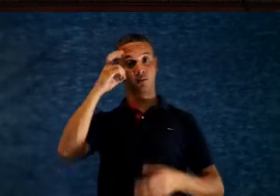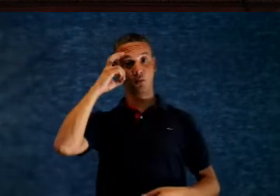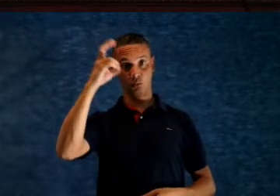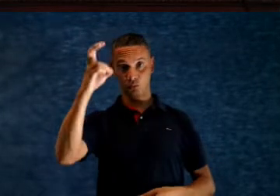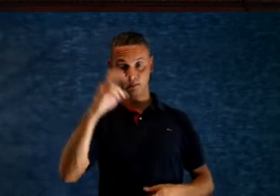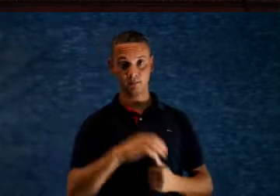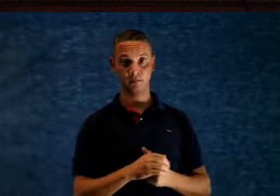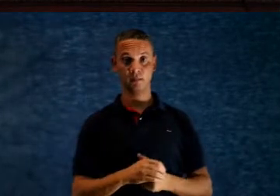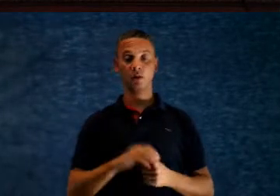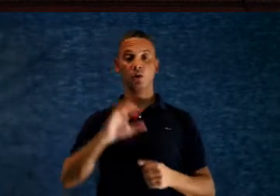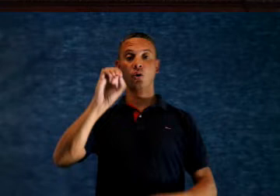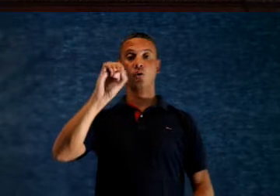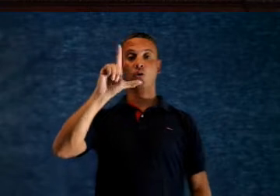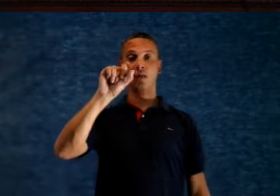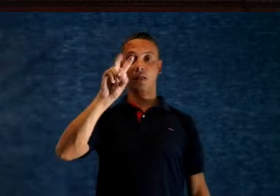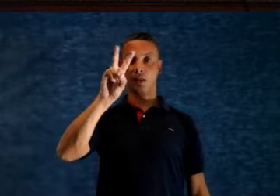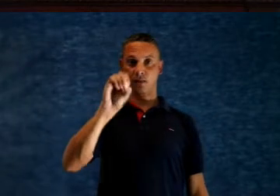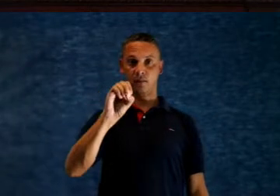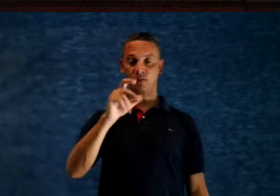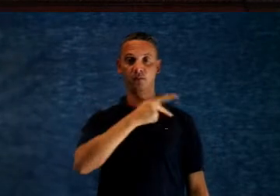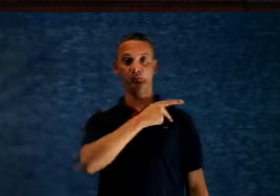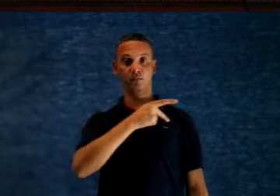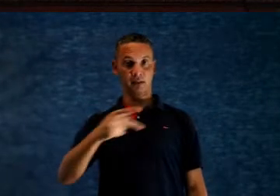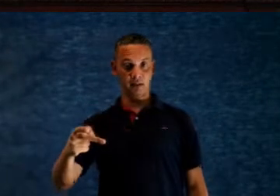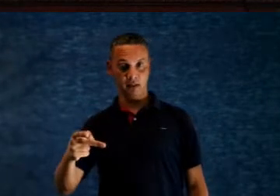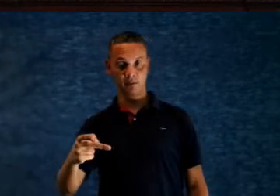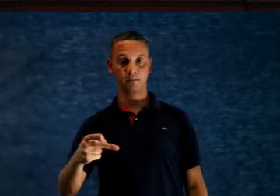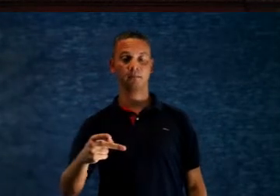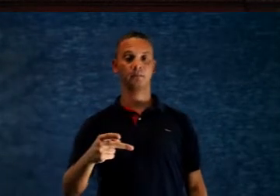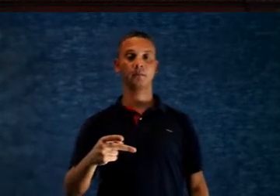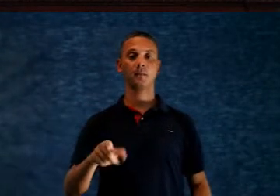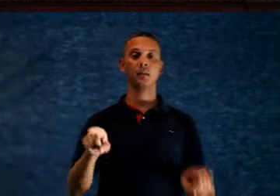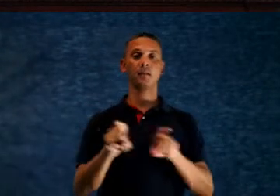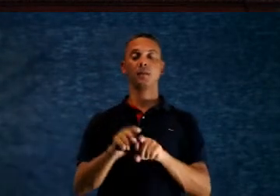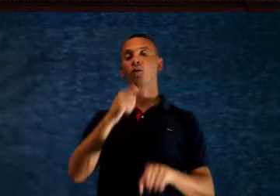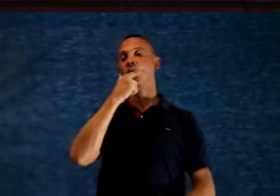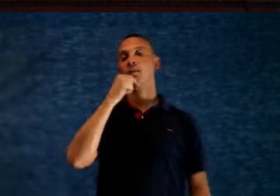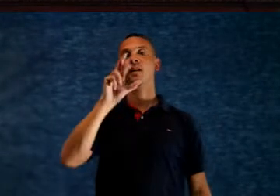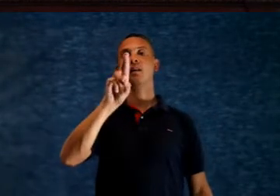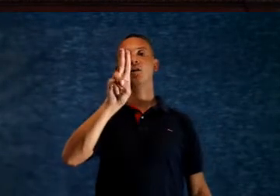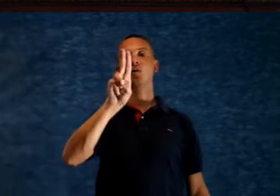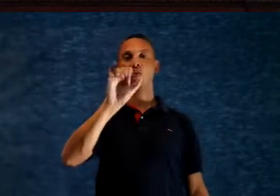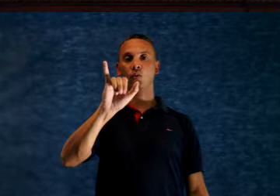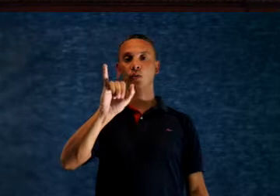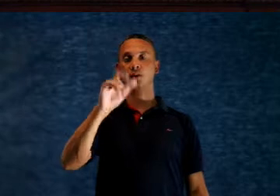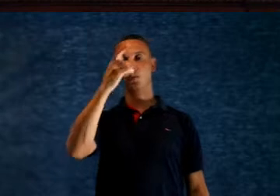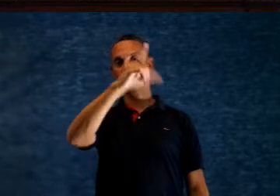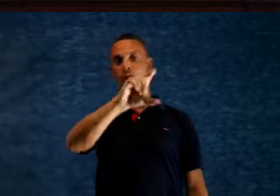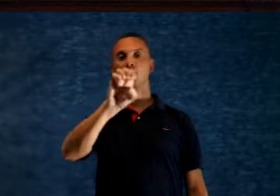Cultura, Olavo Celso Romano, presidente emérito, Rui Mourão, Orlando Vaz